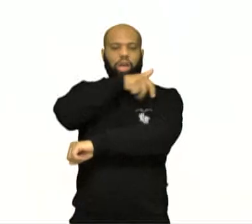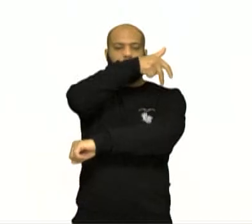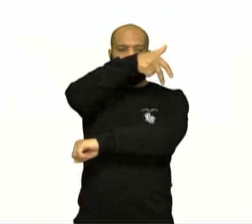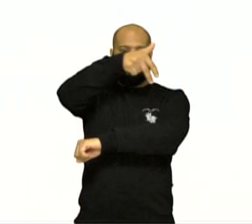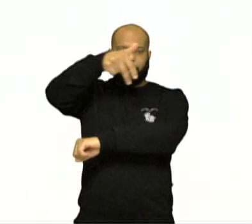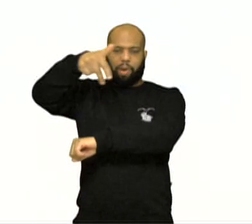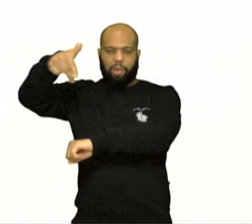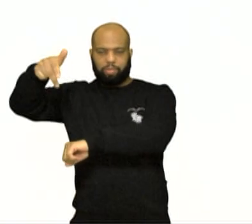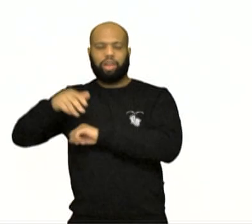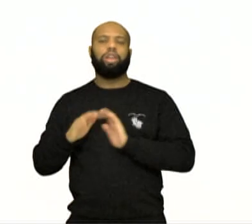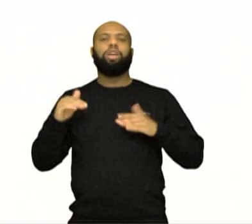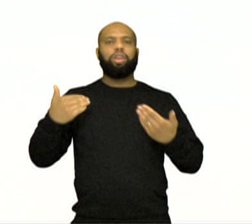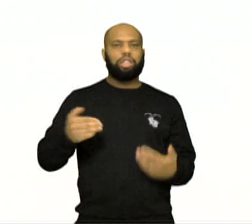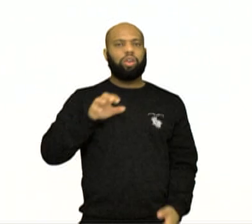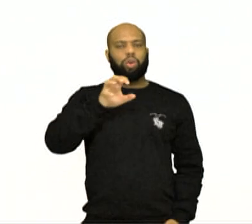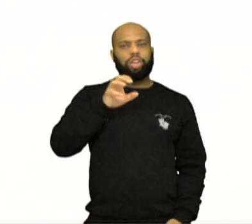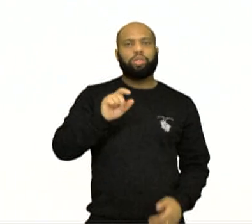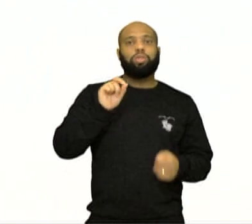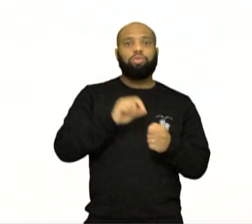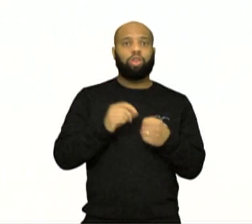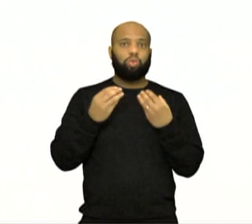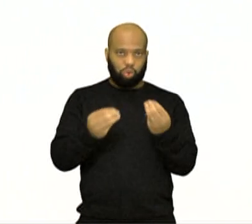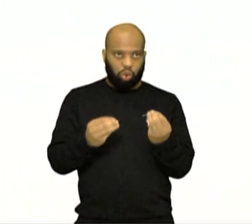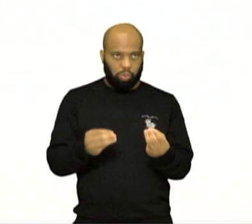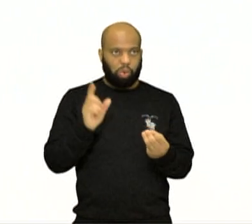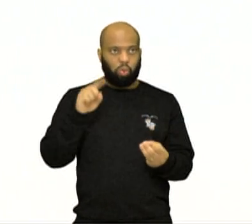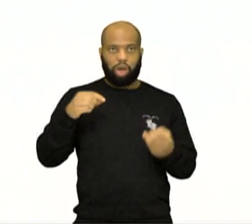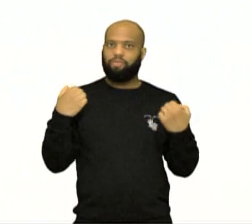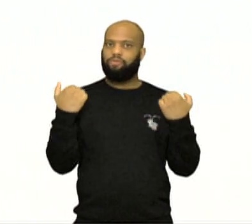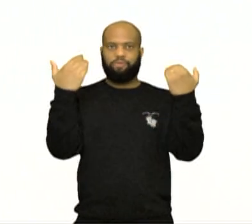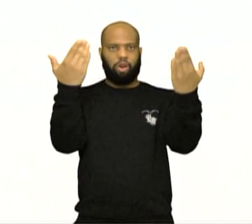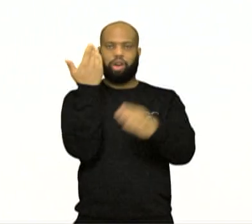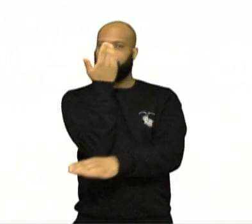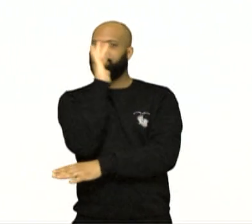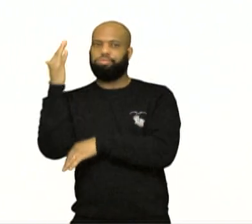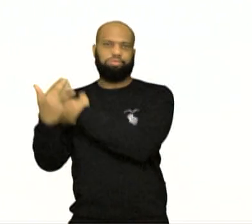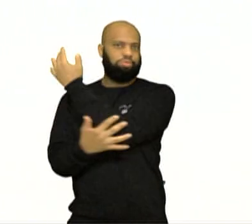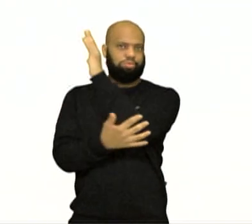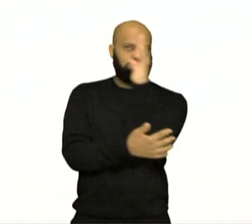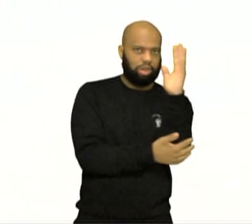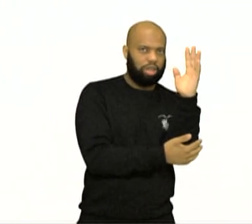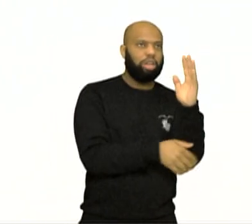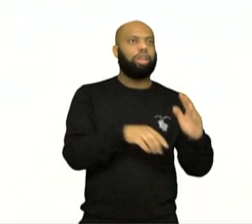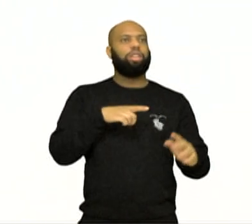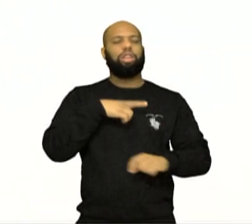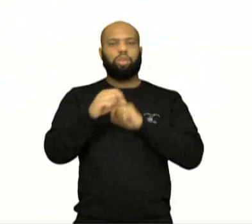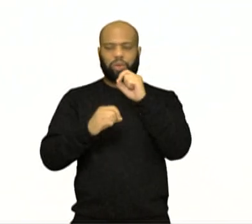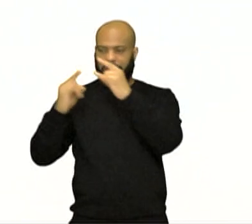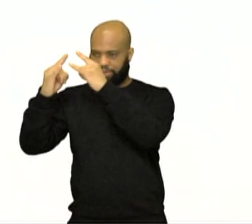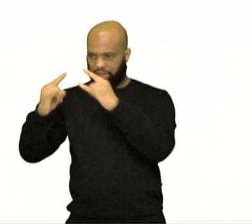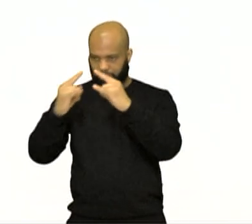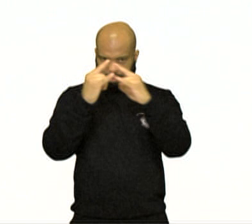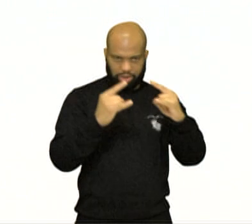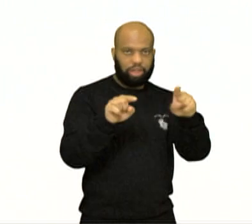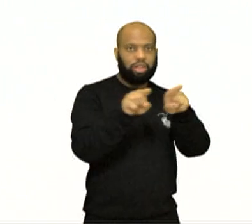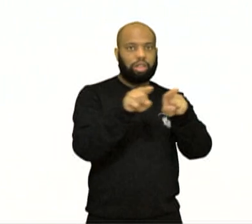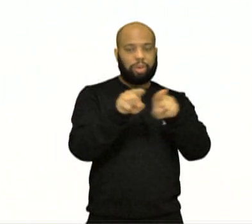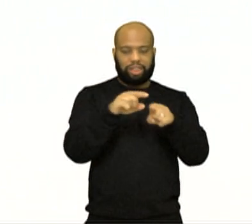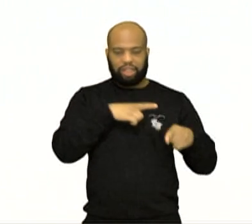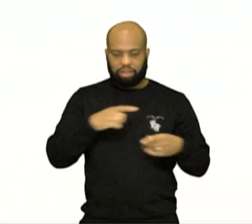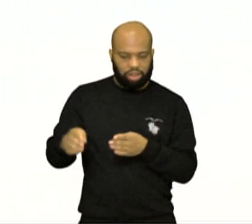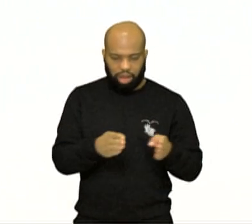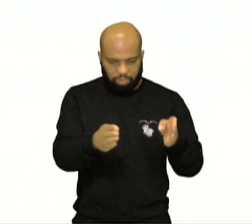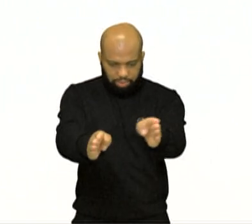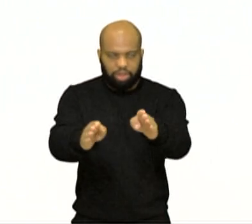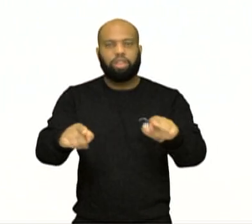montanhismo? Toda atividade realizada em ambiente de montanha, como trilhas, acampamentos e escaladas. Aqui que eu falei